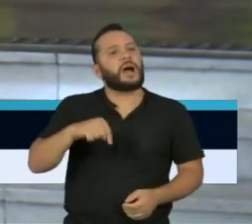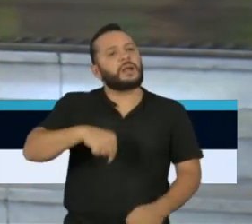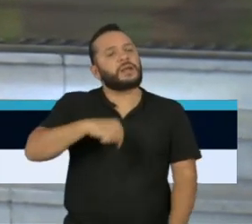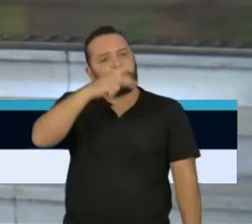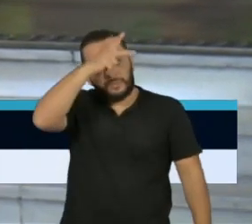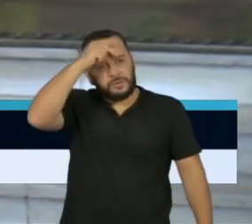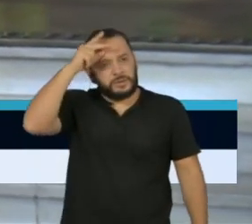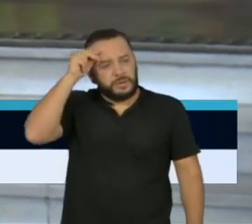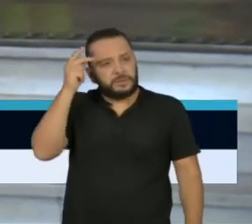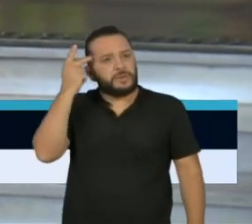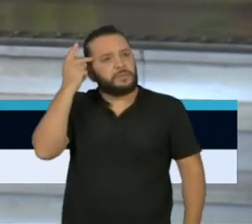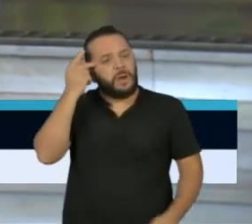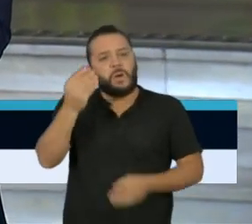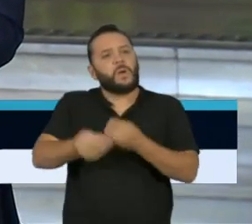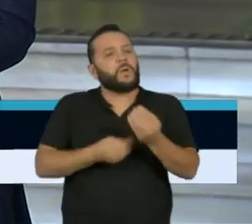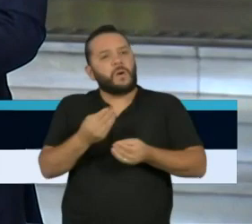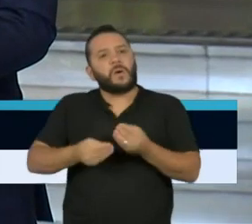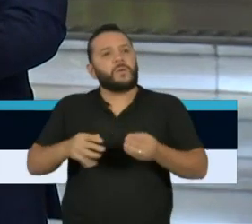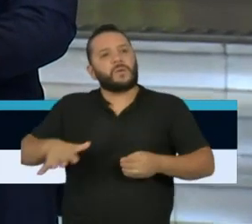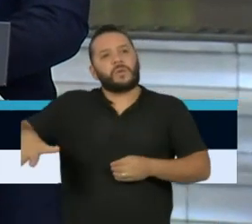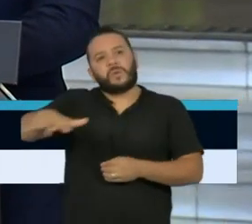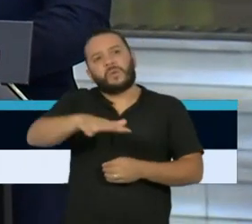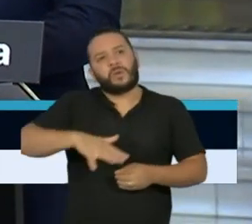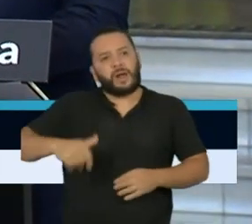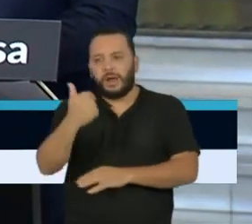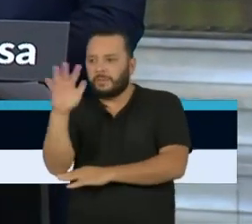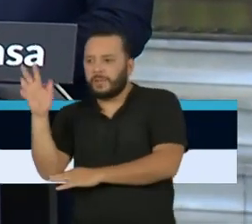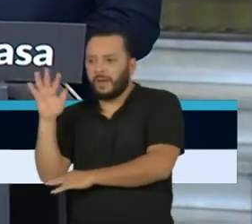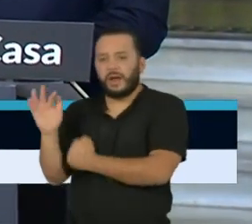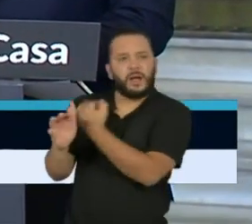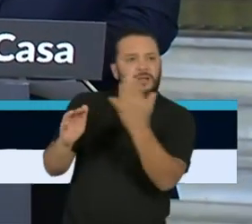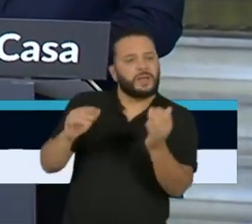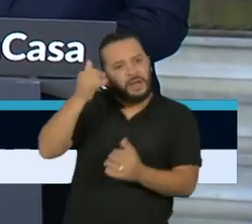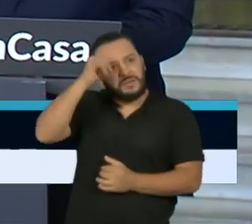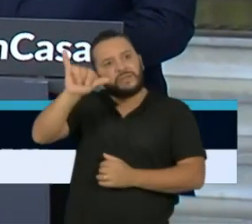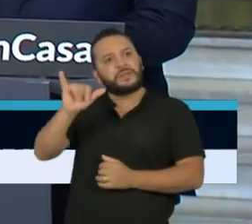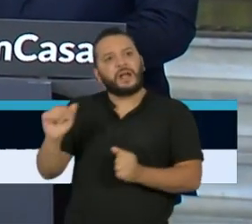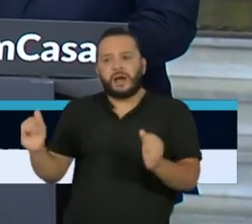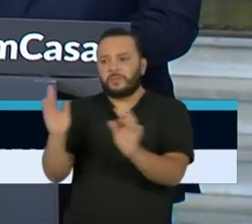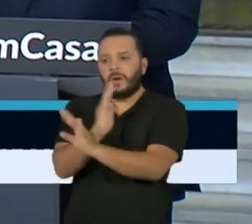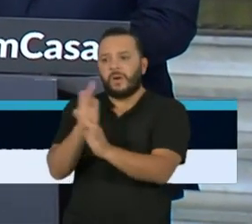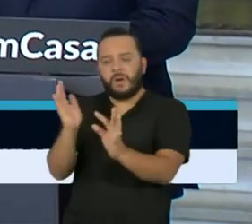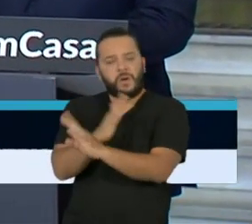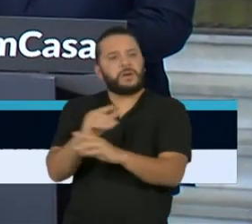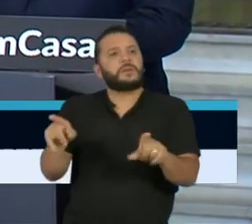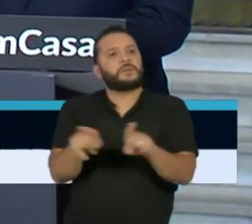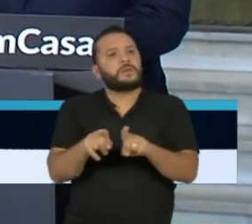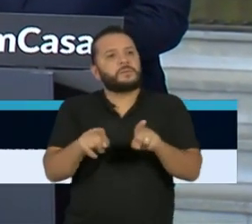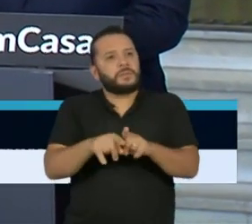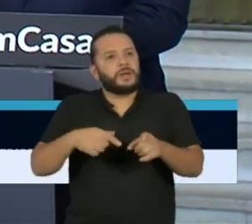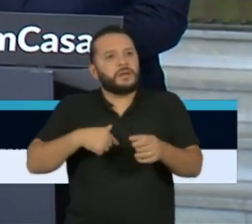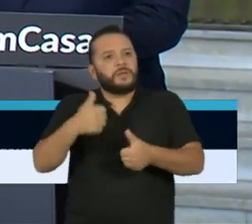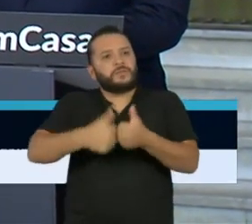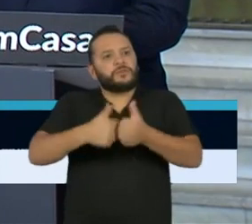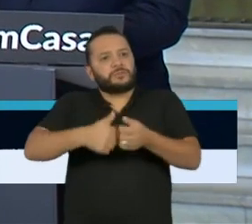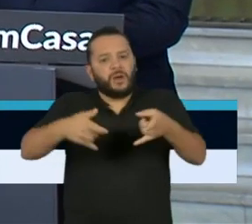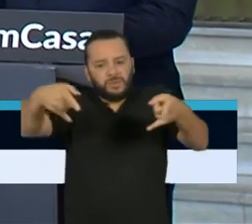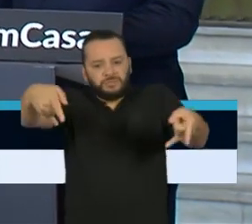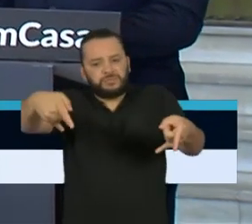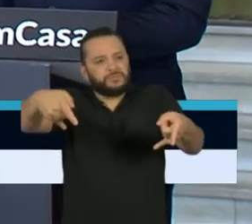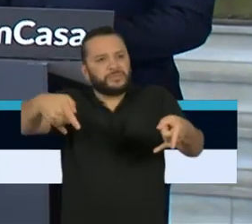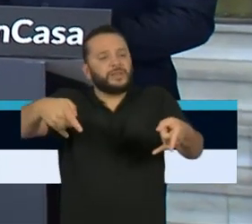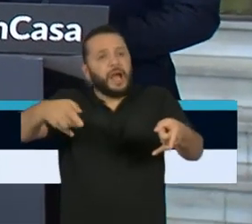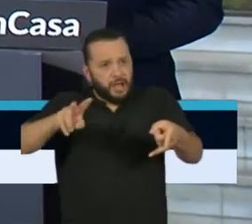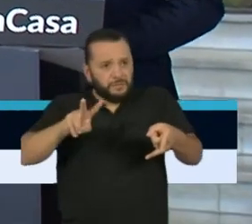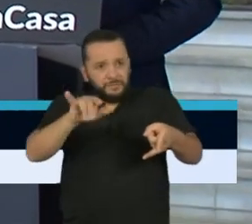em relação a quadras, a praças, para evitar aglomerações, se a GCM vai fazer algum tipo de patrulhamento e se